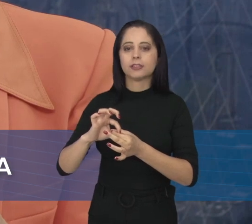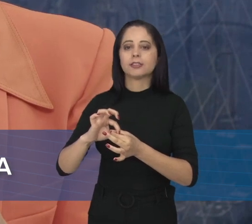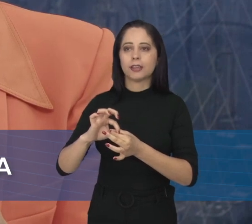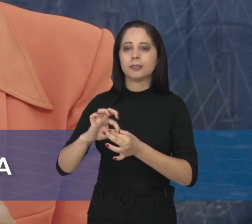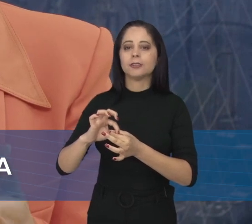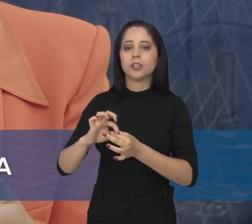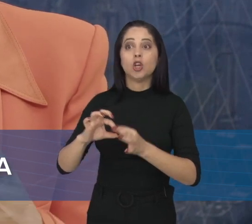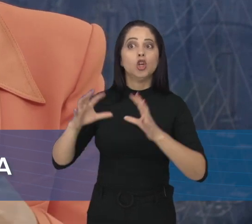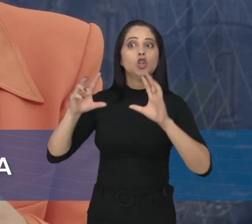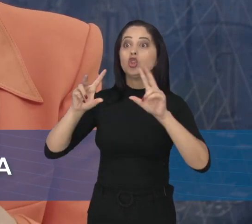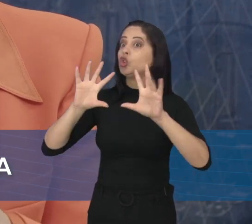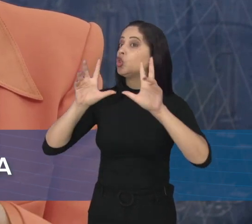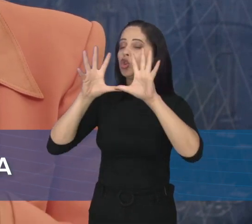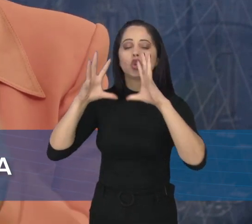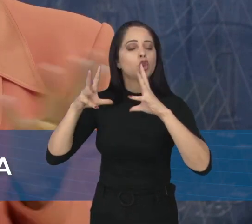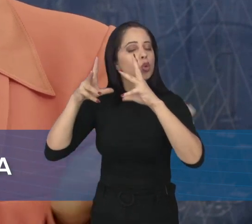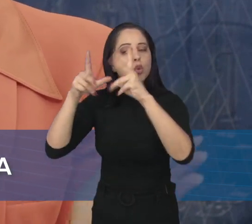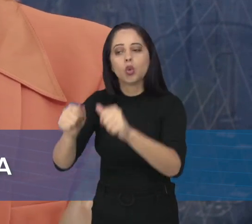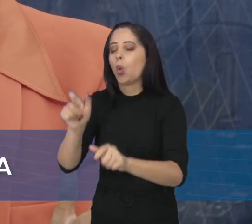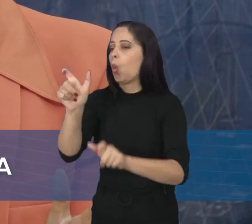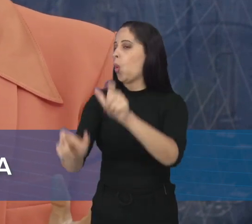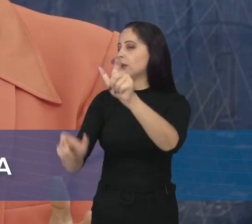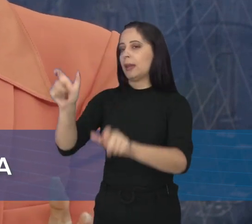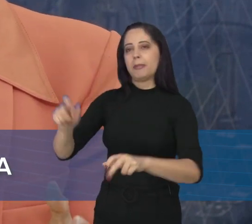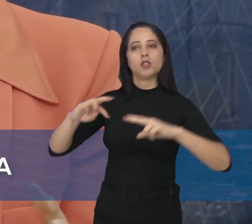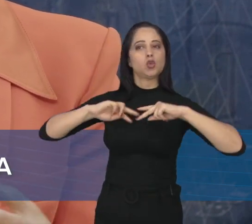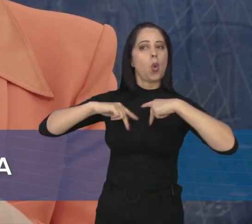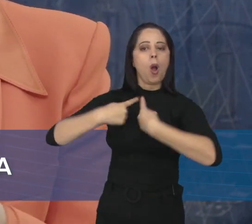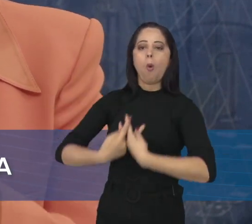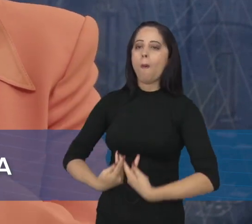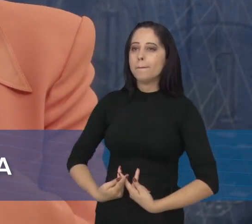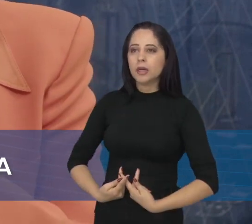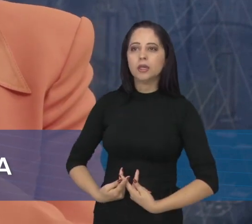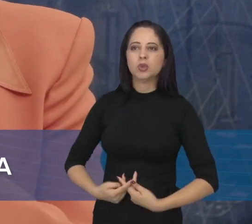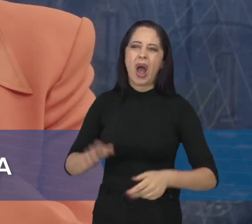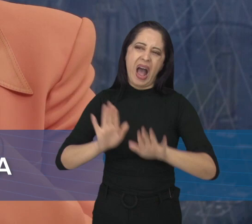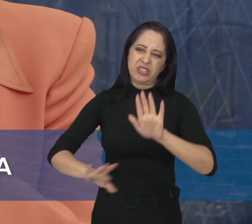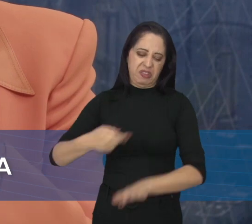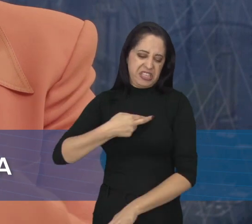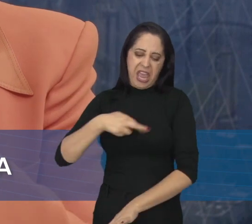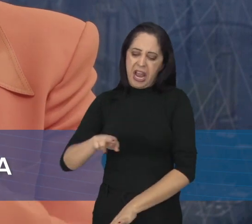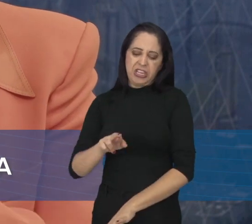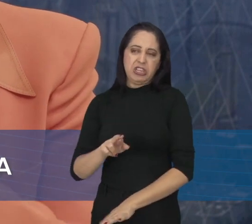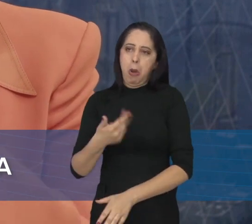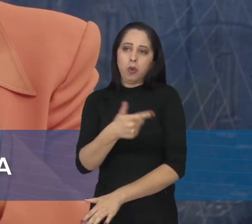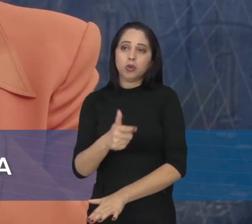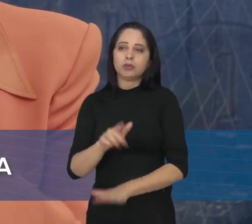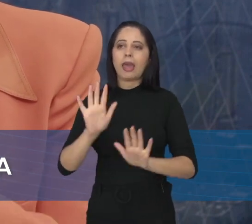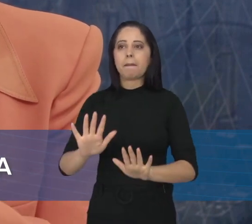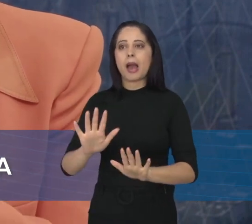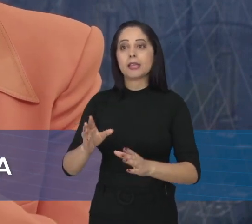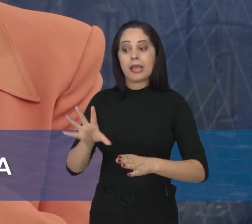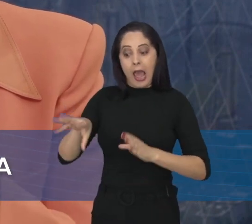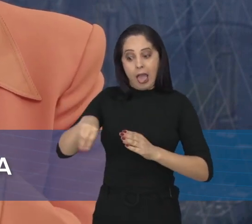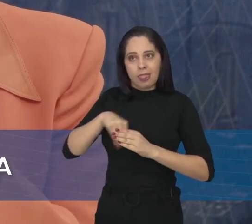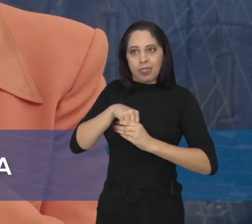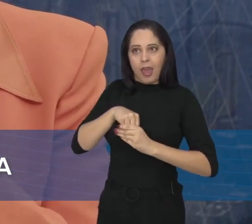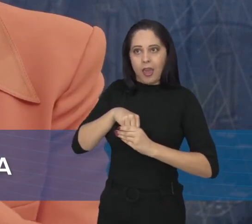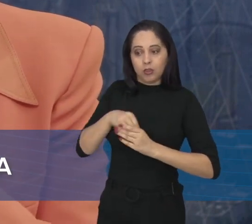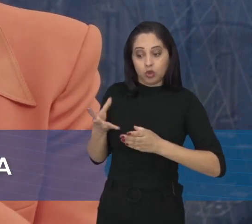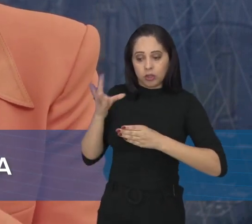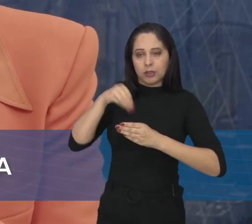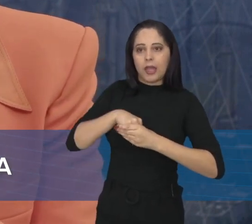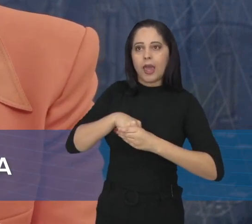humano tem. Por mais que ele não tenha nenhuma religião, o desejo de estar conectado, integrado, é um